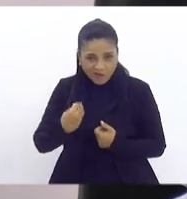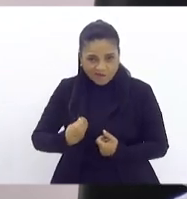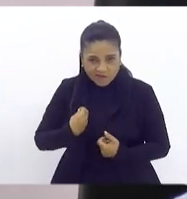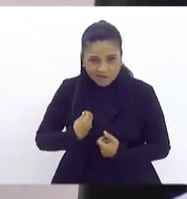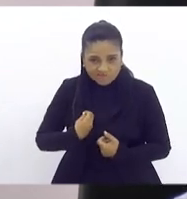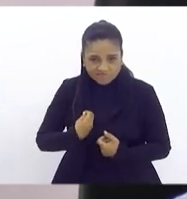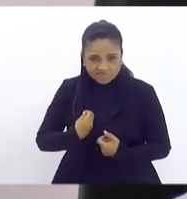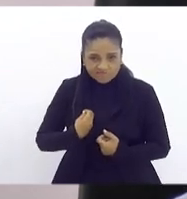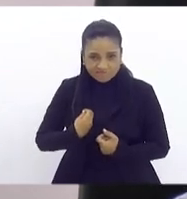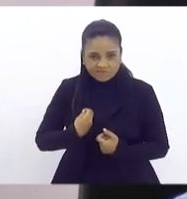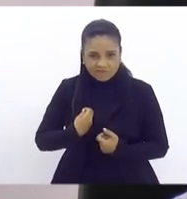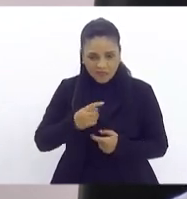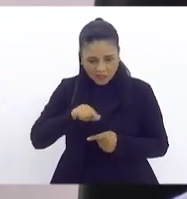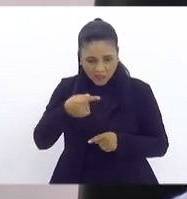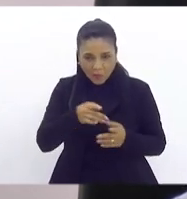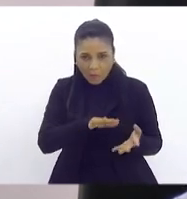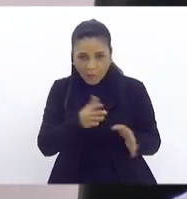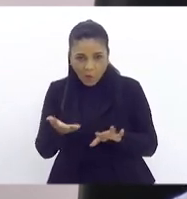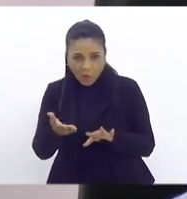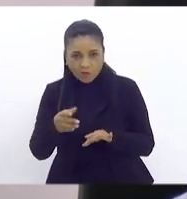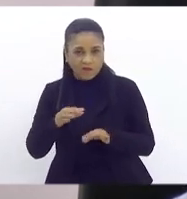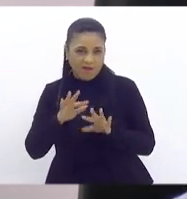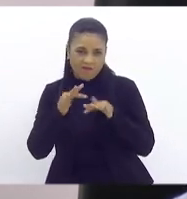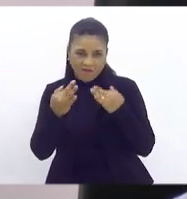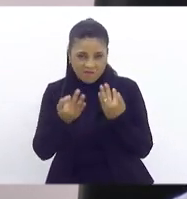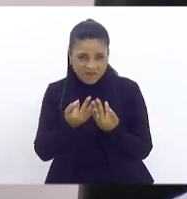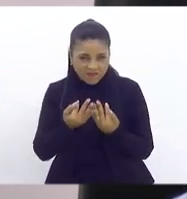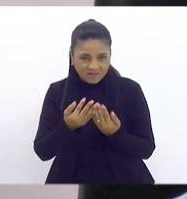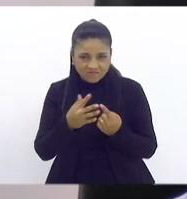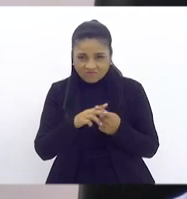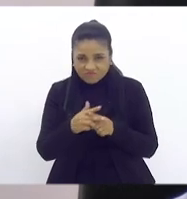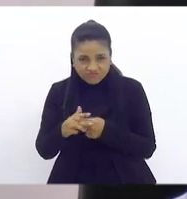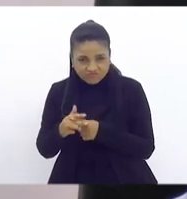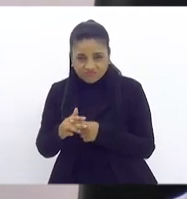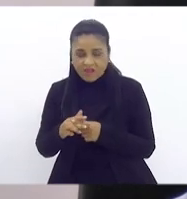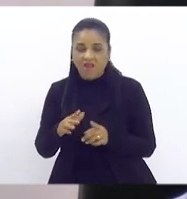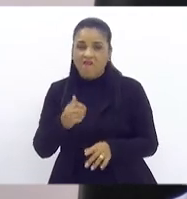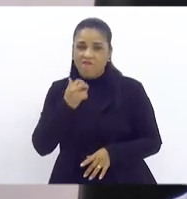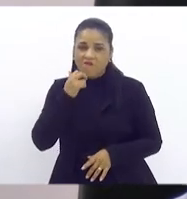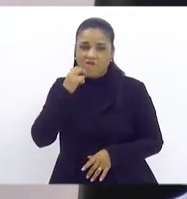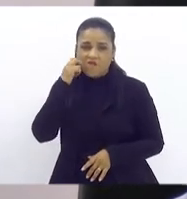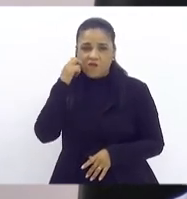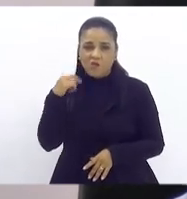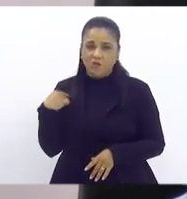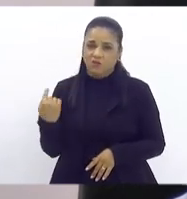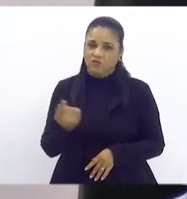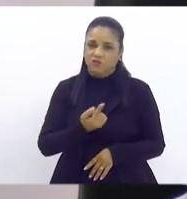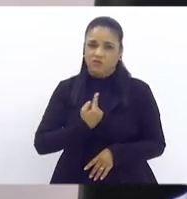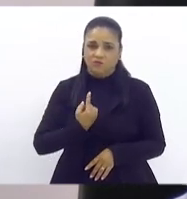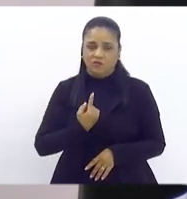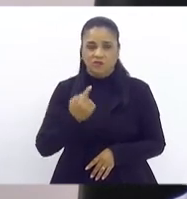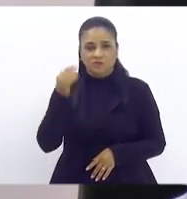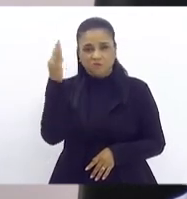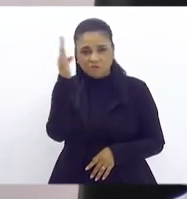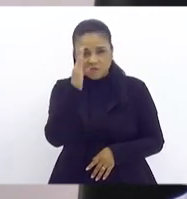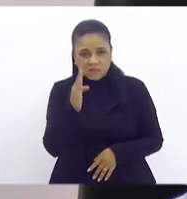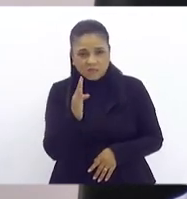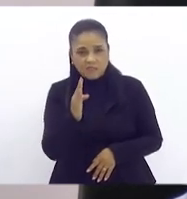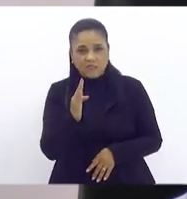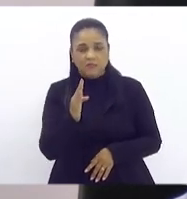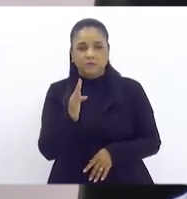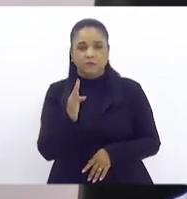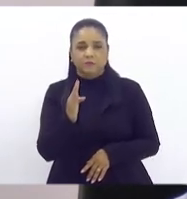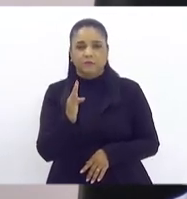que repare a vida de toda a família mas é vergonhoso para todos nós enquanto brasileiros